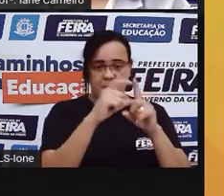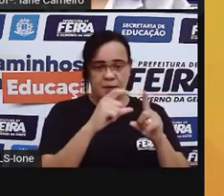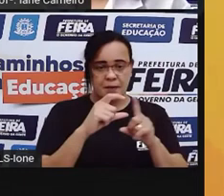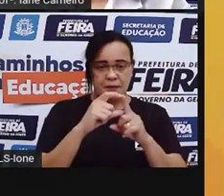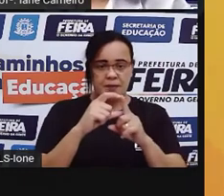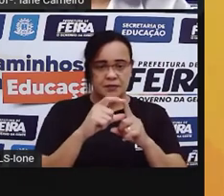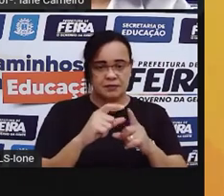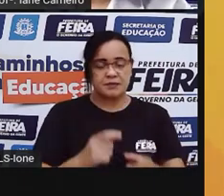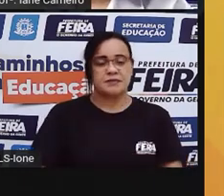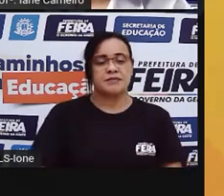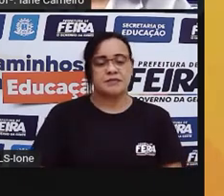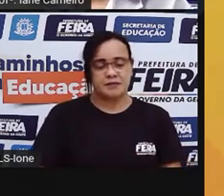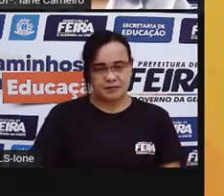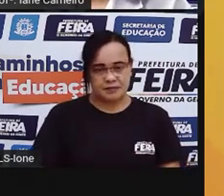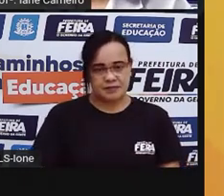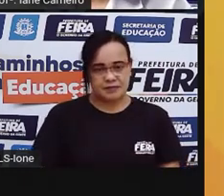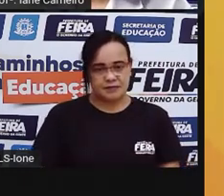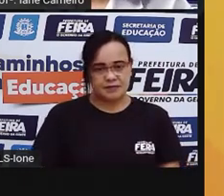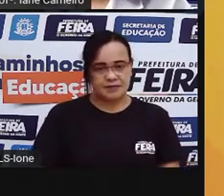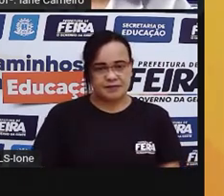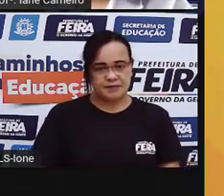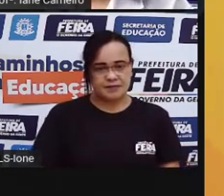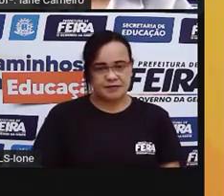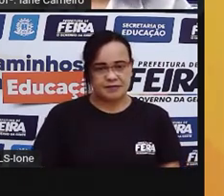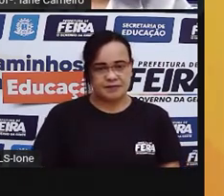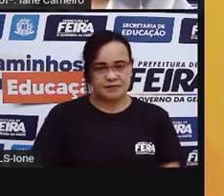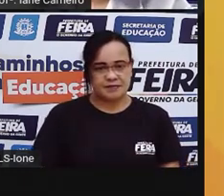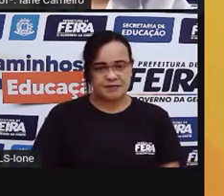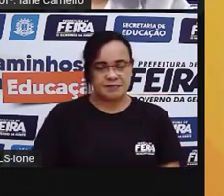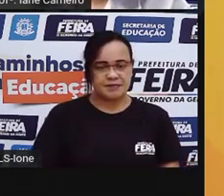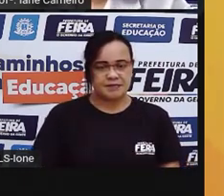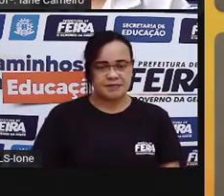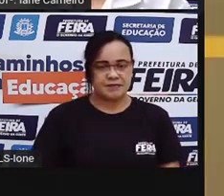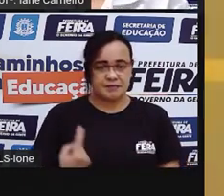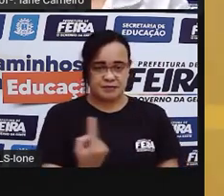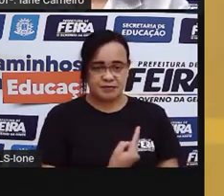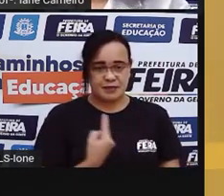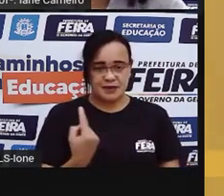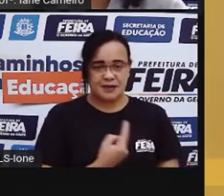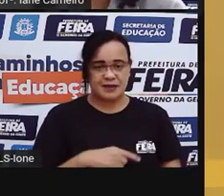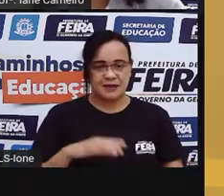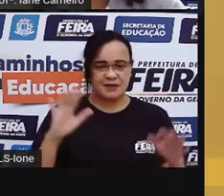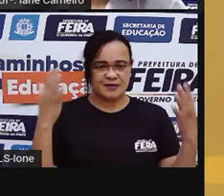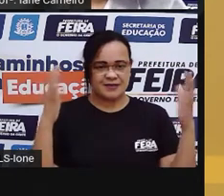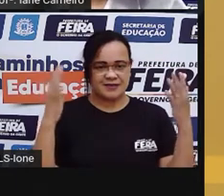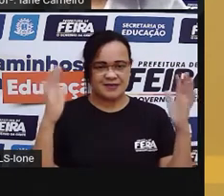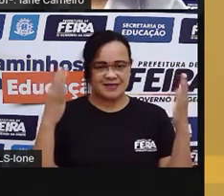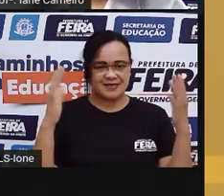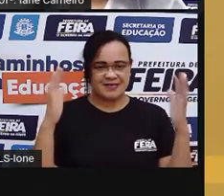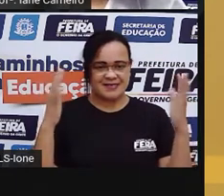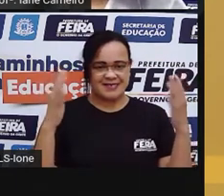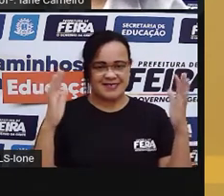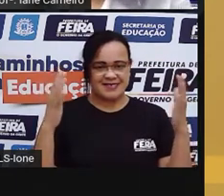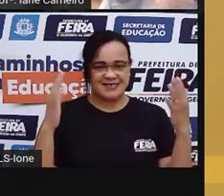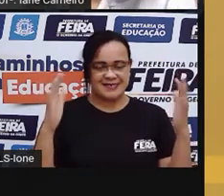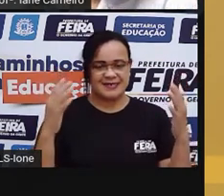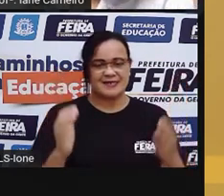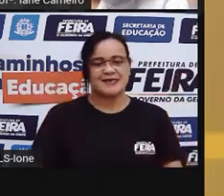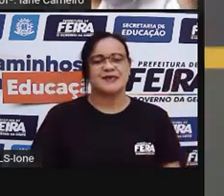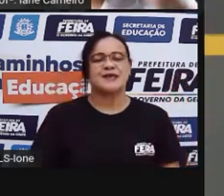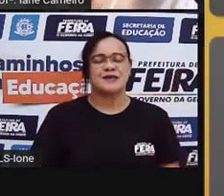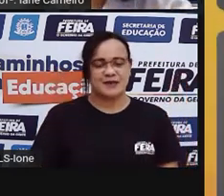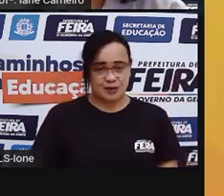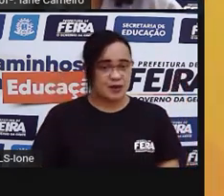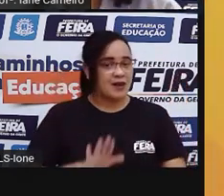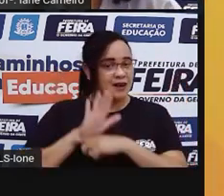Viu Deu errado Vamos procurar outro Peão Saiu o peão, não foi? Achei o peão Vamos ajudando aí, viu? dando a